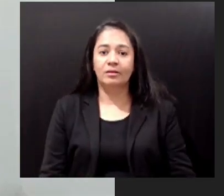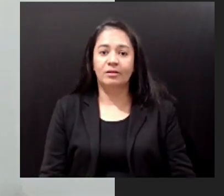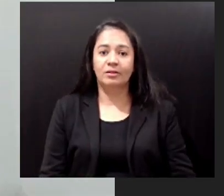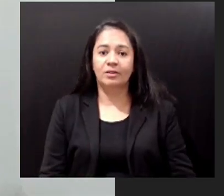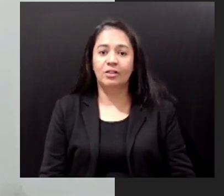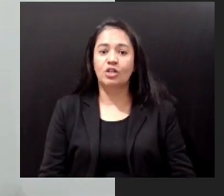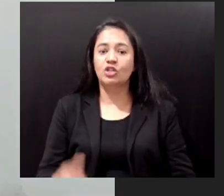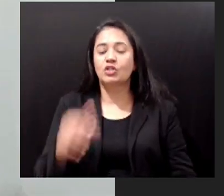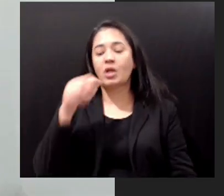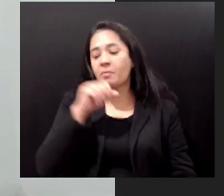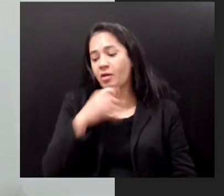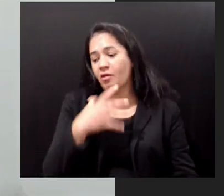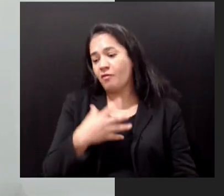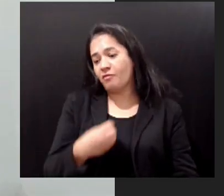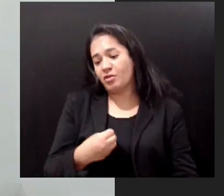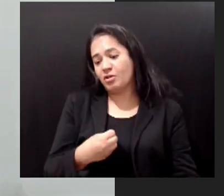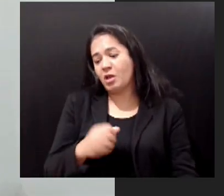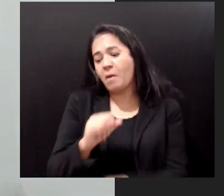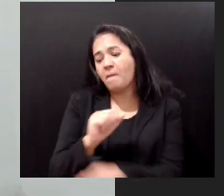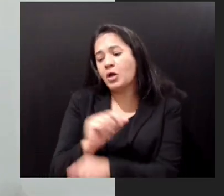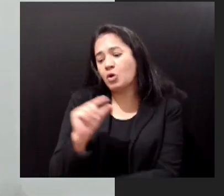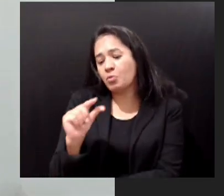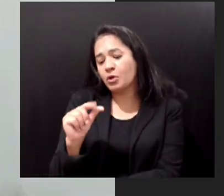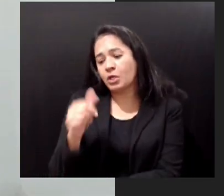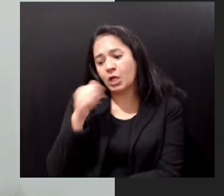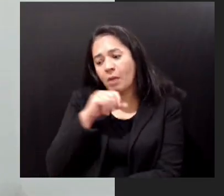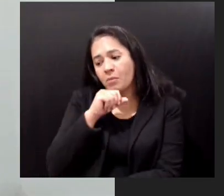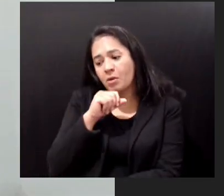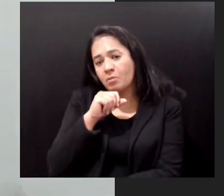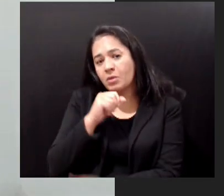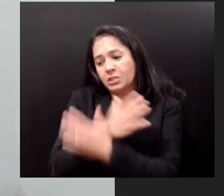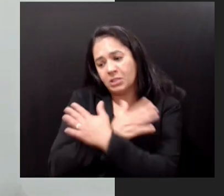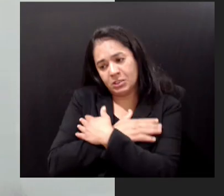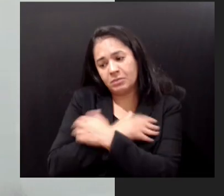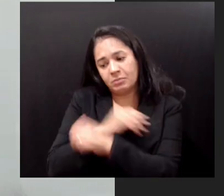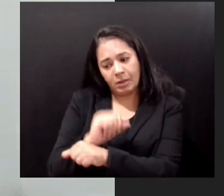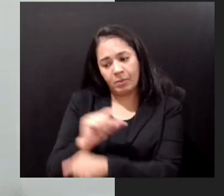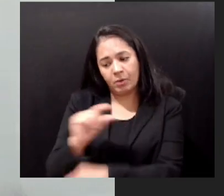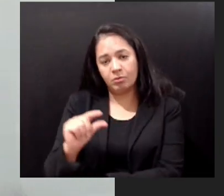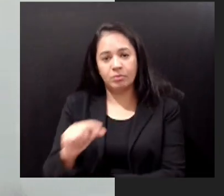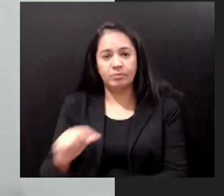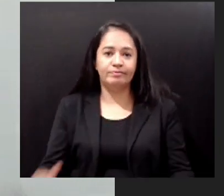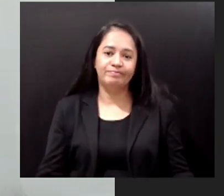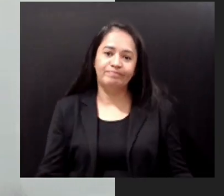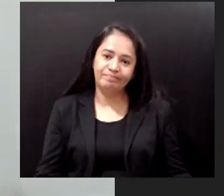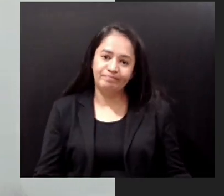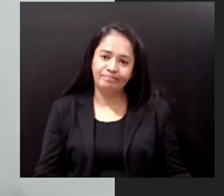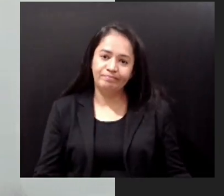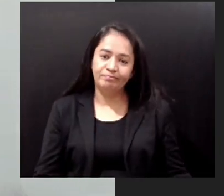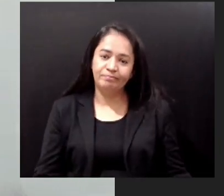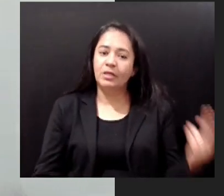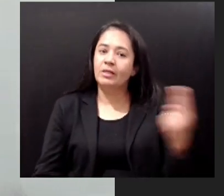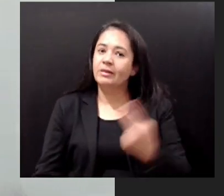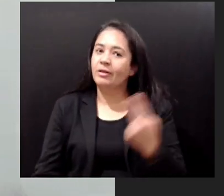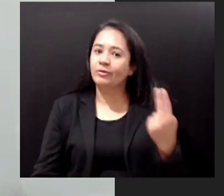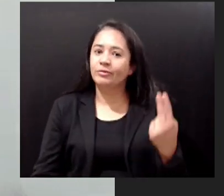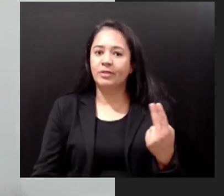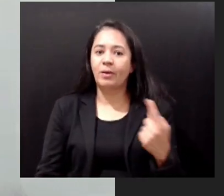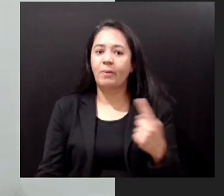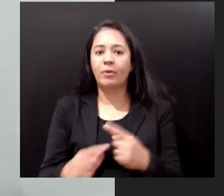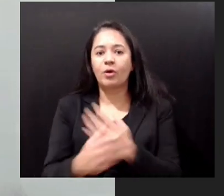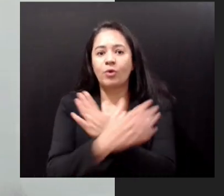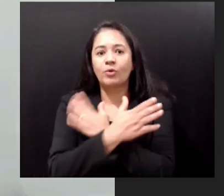filho, filha, espera um pouquinho que a mamãe está desempregada. Então veja que o desemprego não